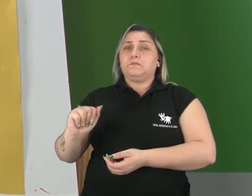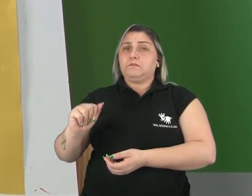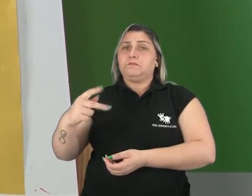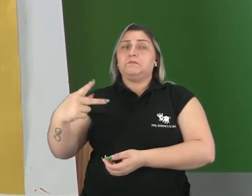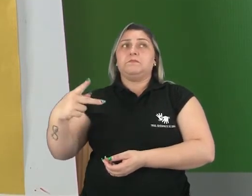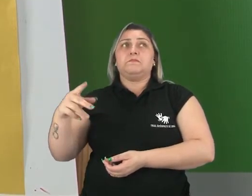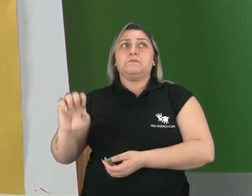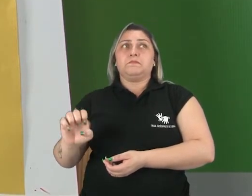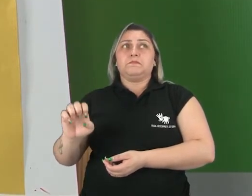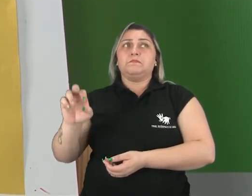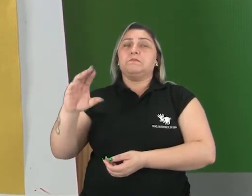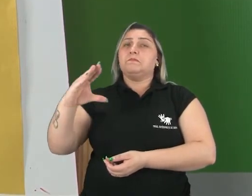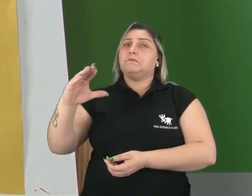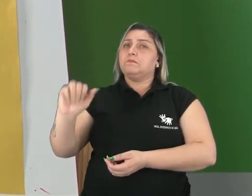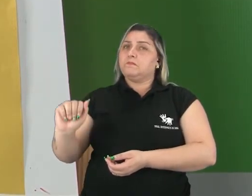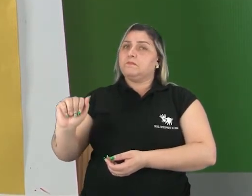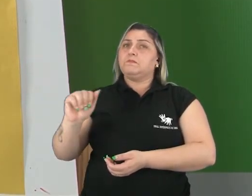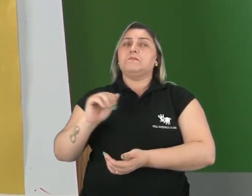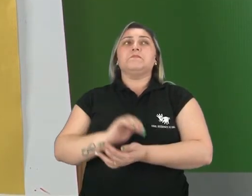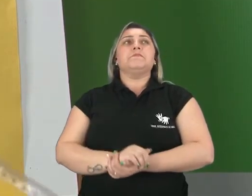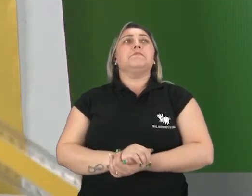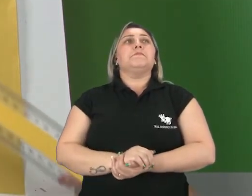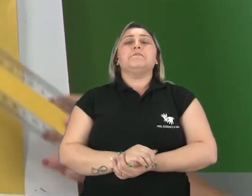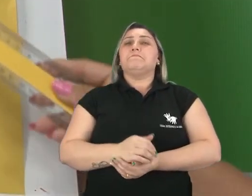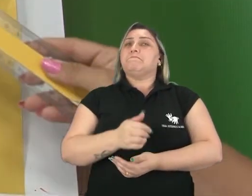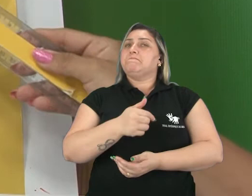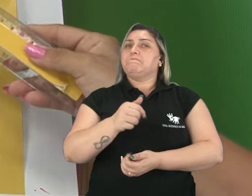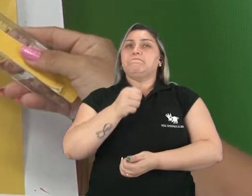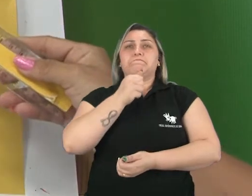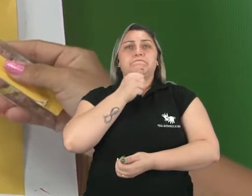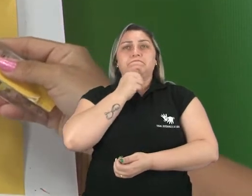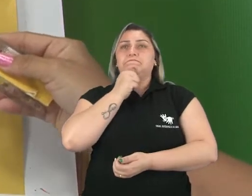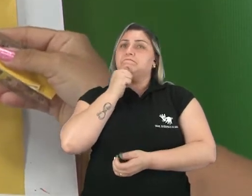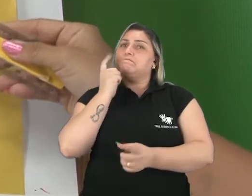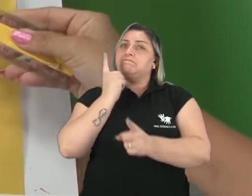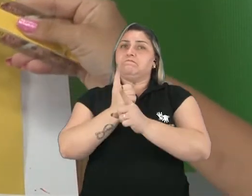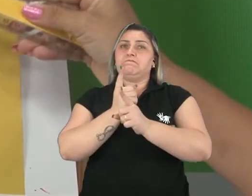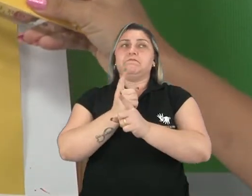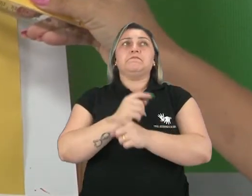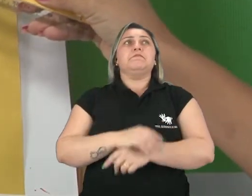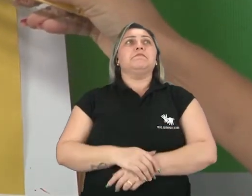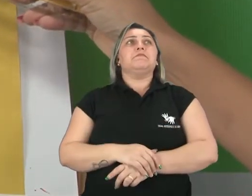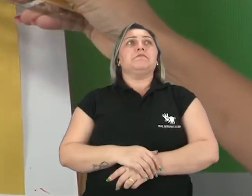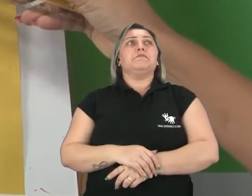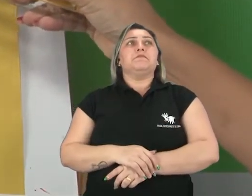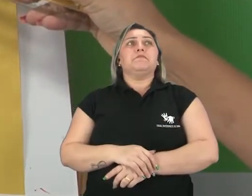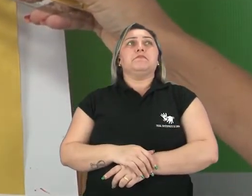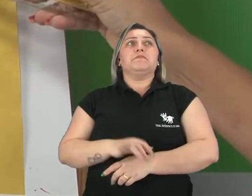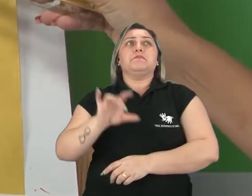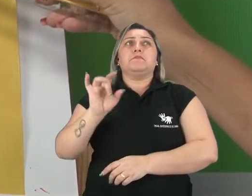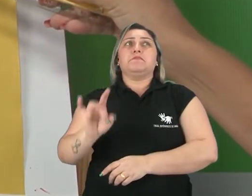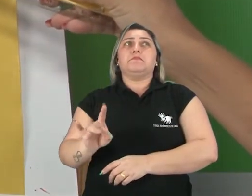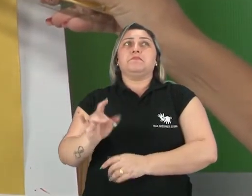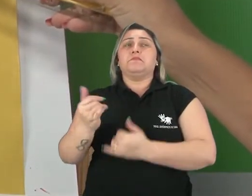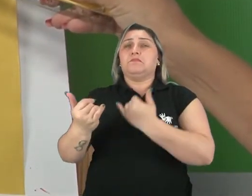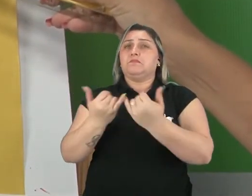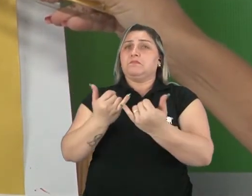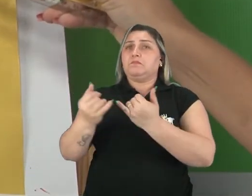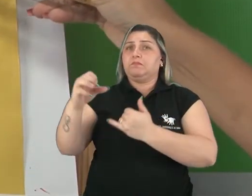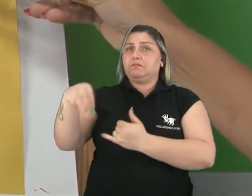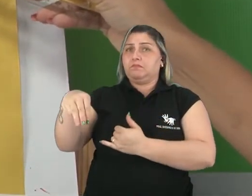mamar KB e cá então também não encontramos será que vamos encontrar são